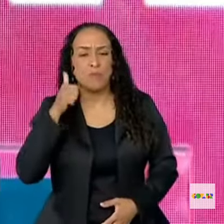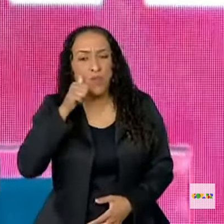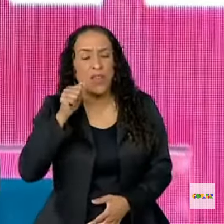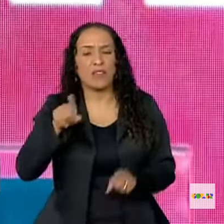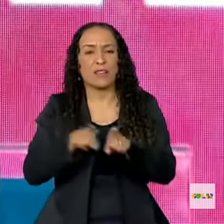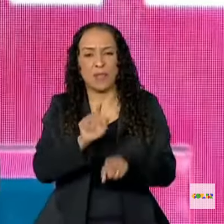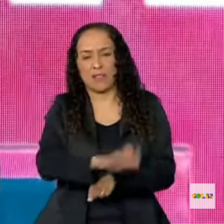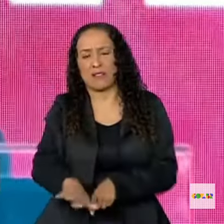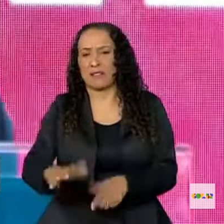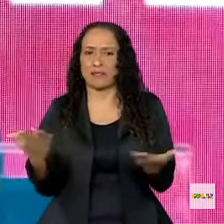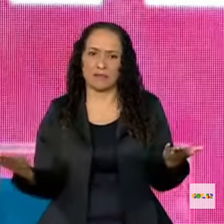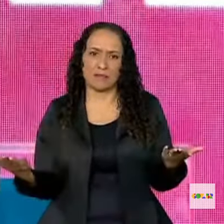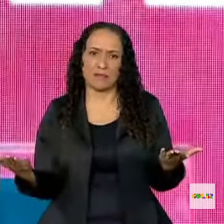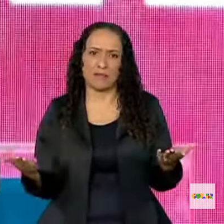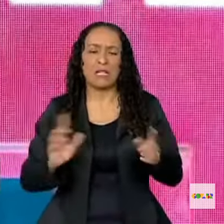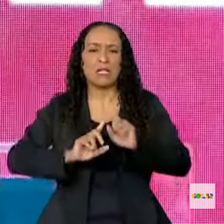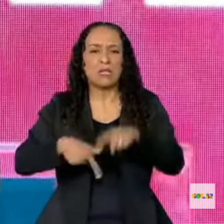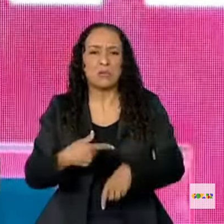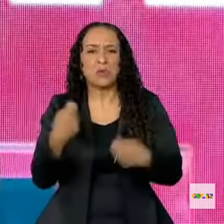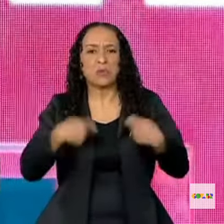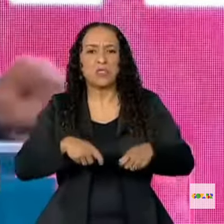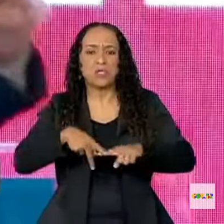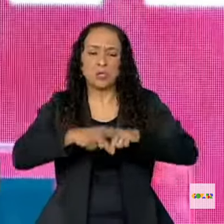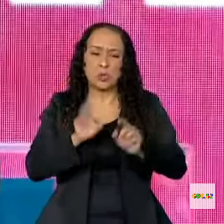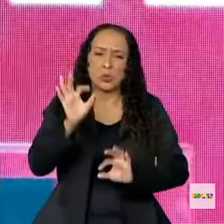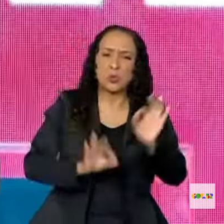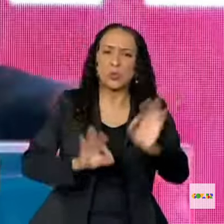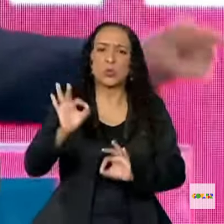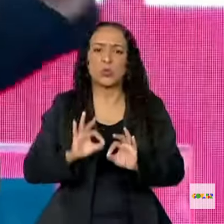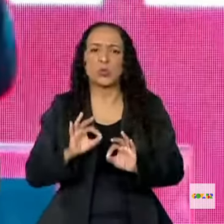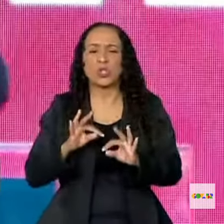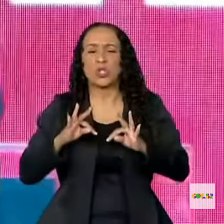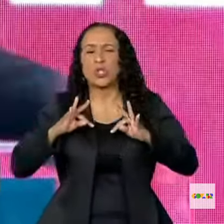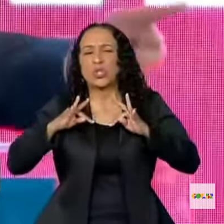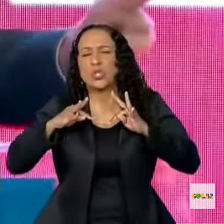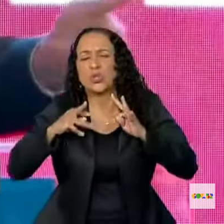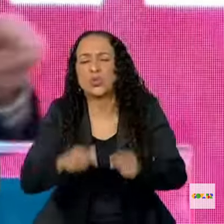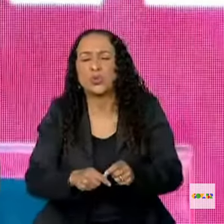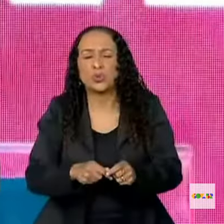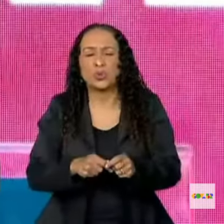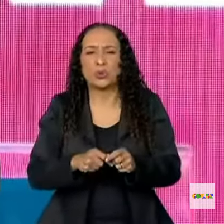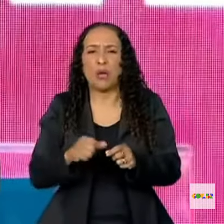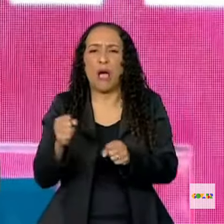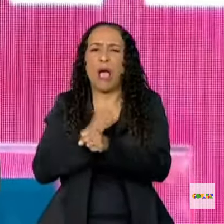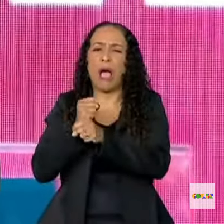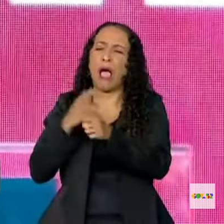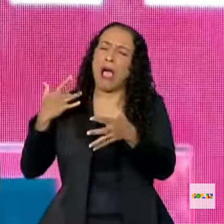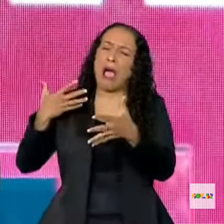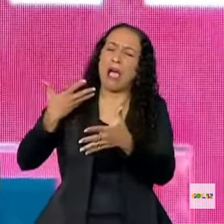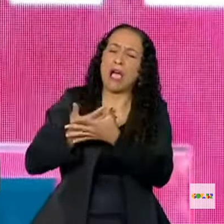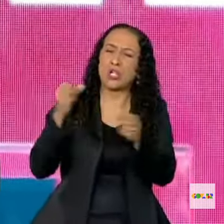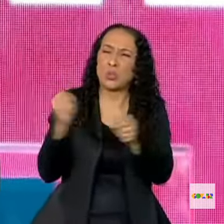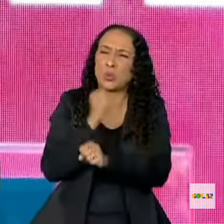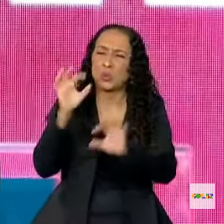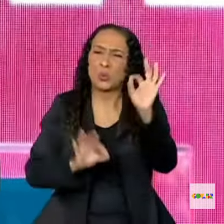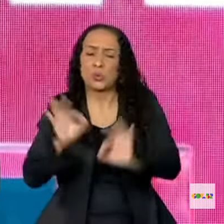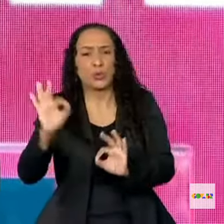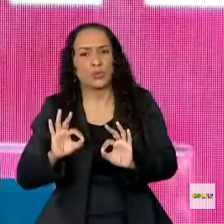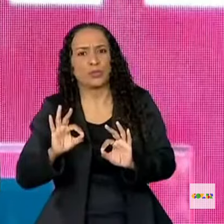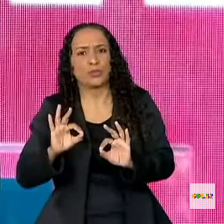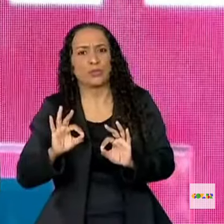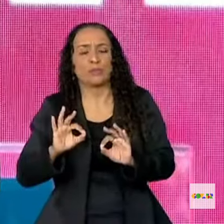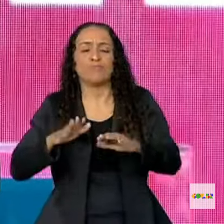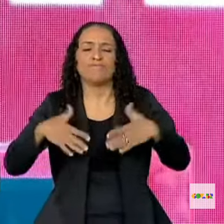criança e depois você vai ter que reconstruir o que levou séculos para ser construído então